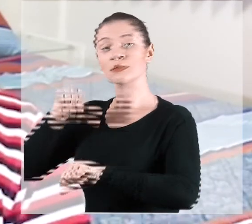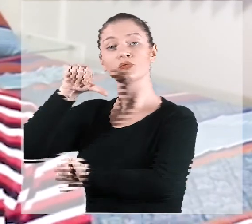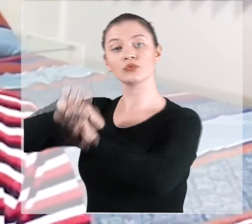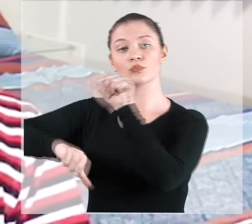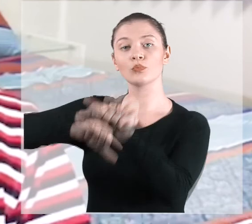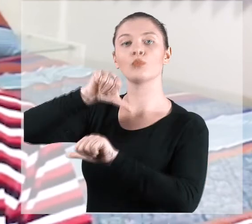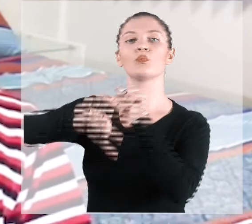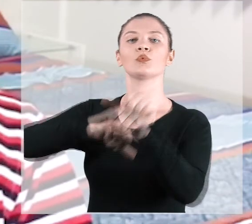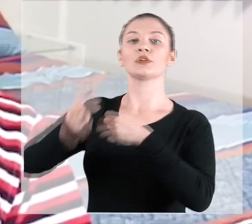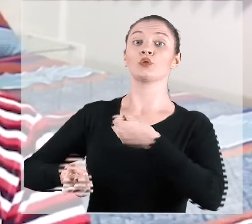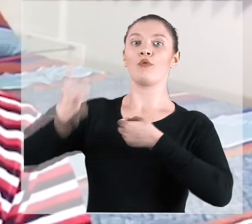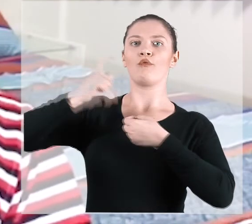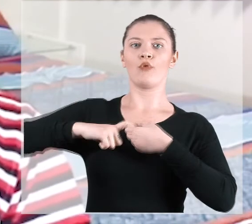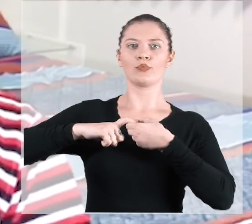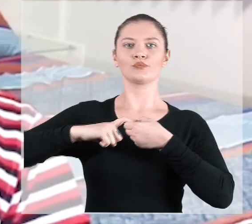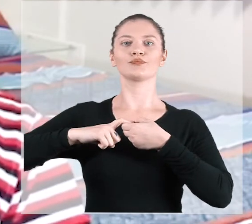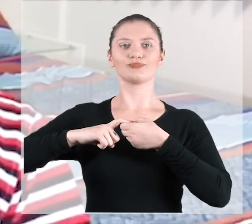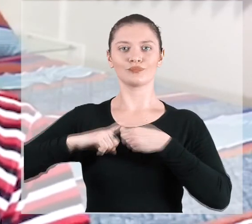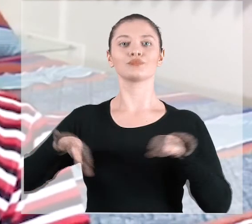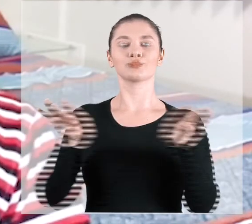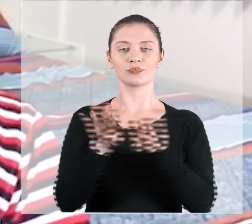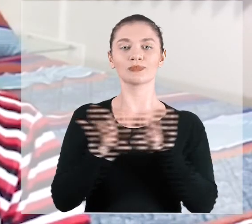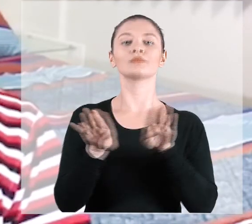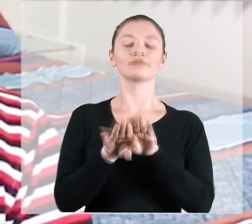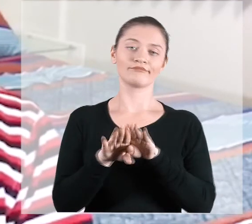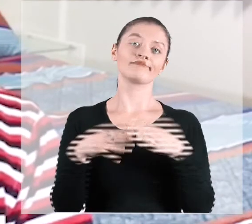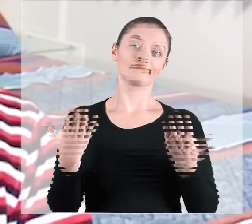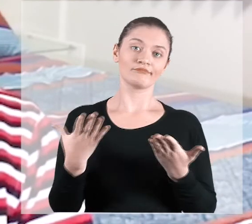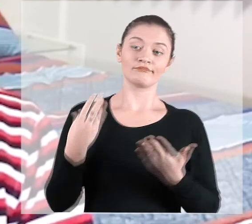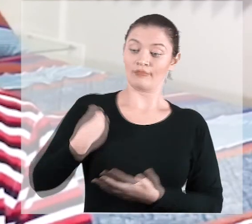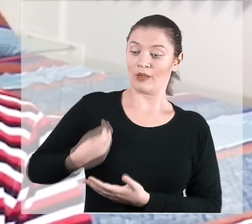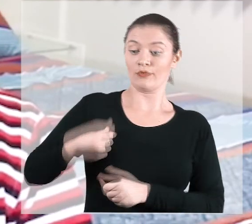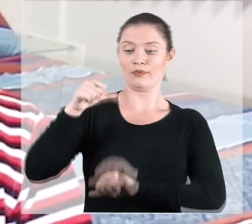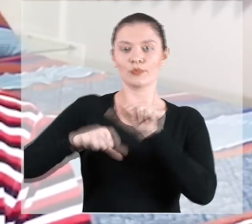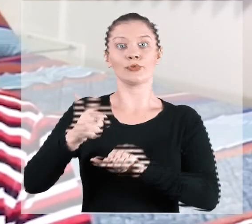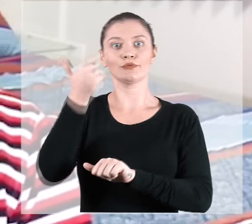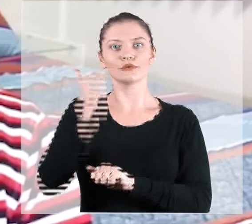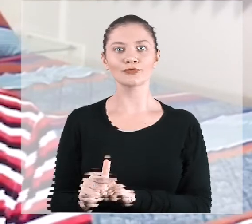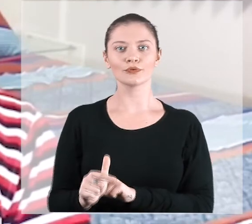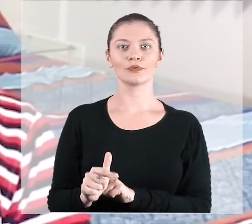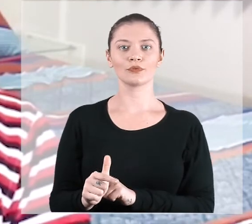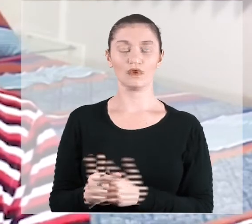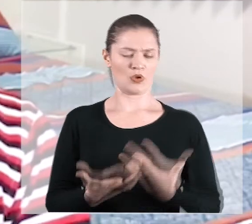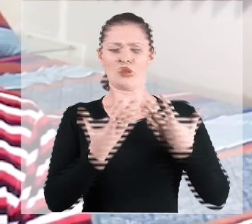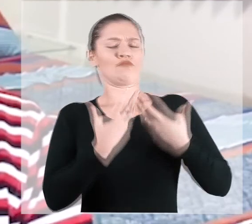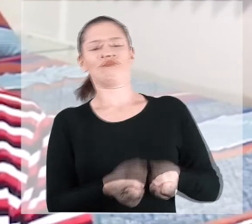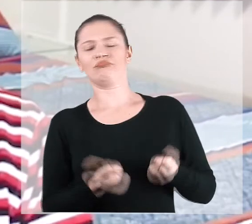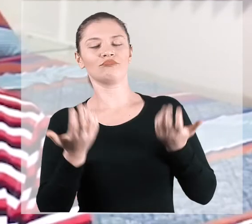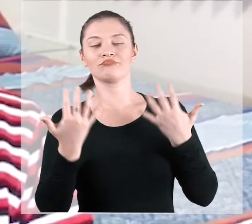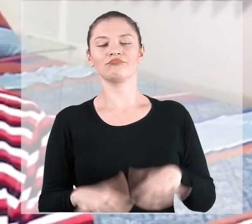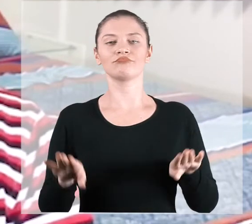de reestruturar sua vida a partir dessa desconstrução, a partir dessa não mais aceitação. Então, eu